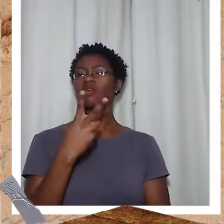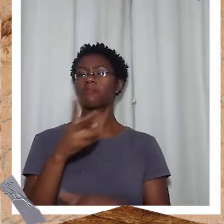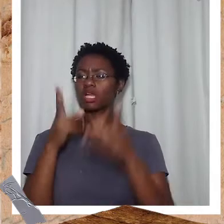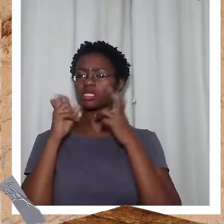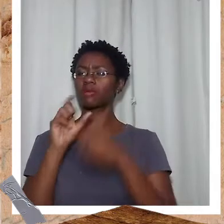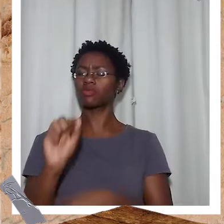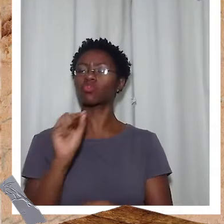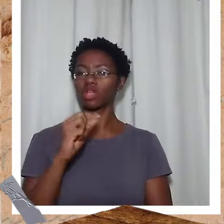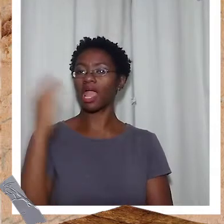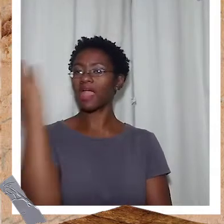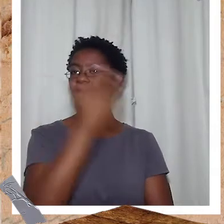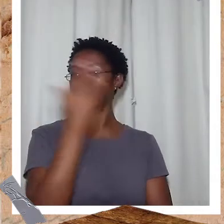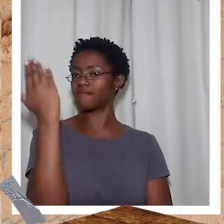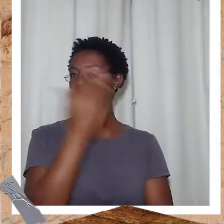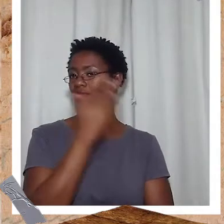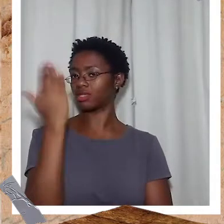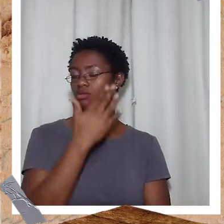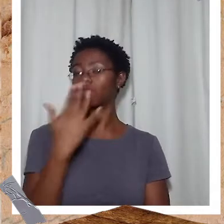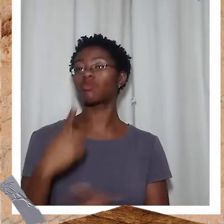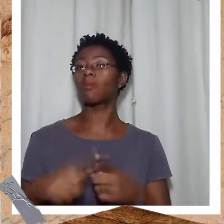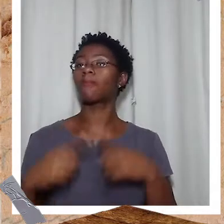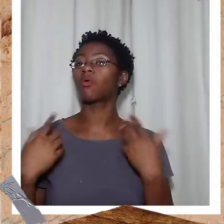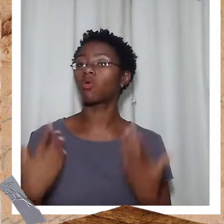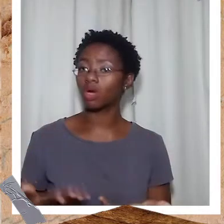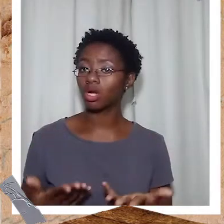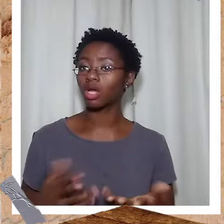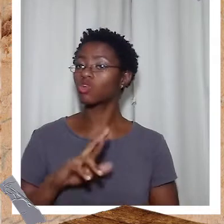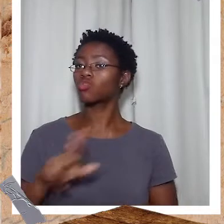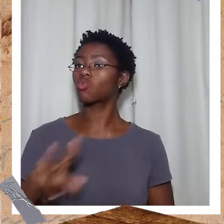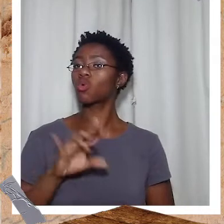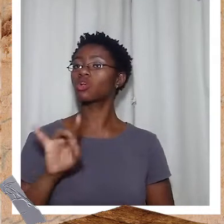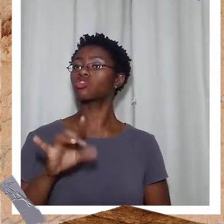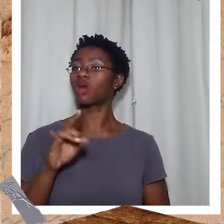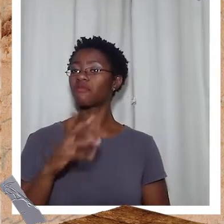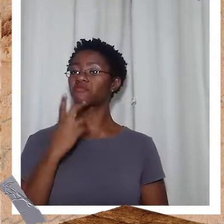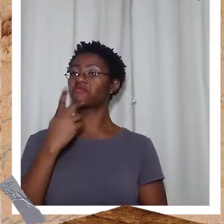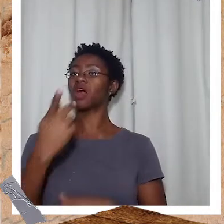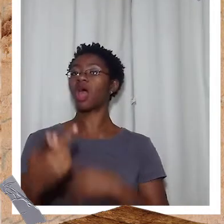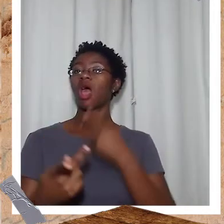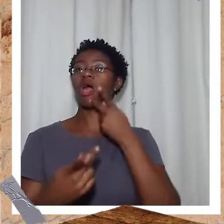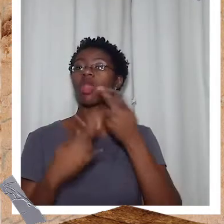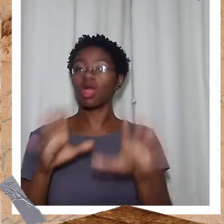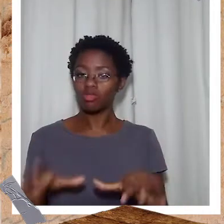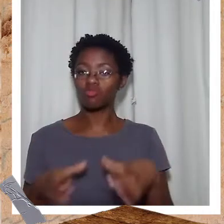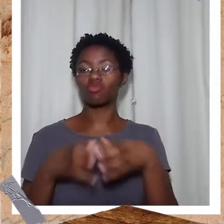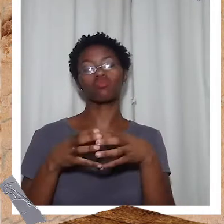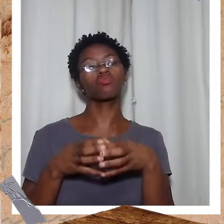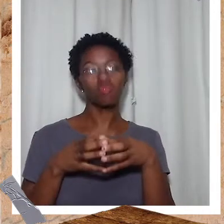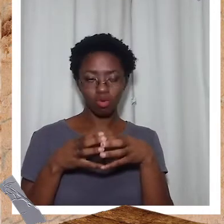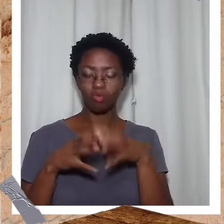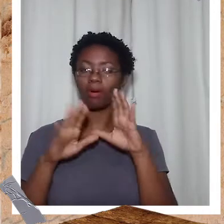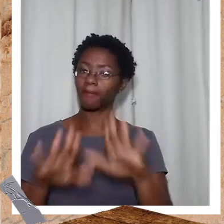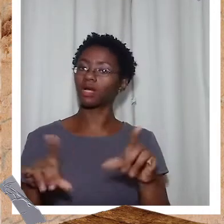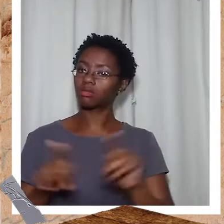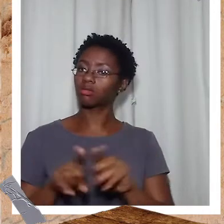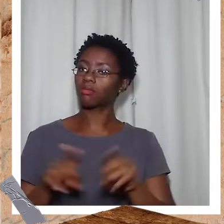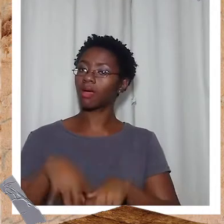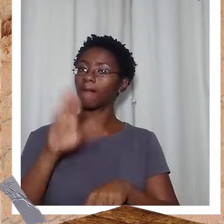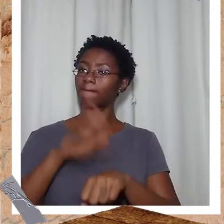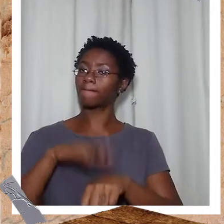invisibilidade novamente, porque não é ser porta-voz de uma coletividade, é também ter suas